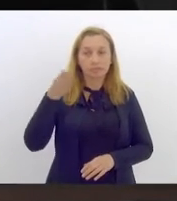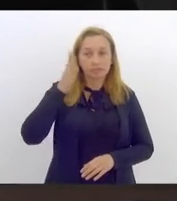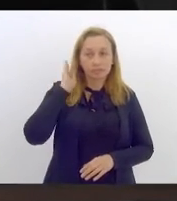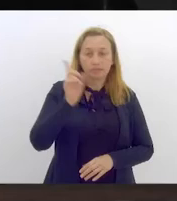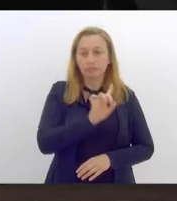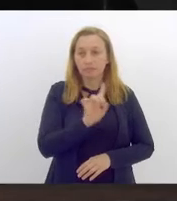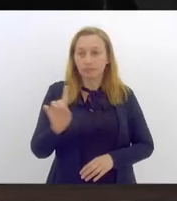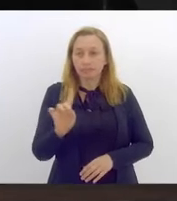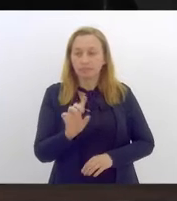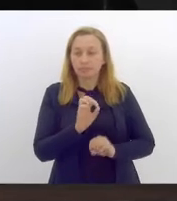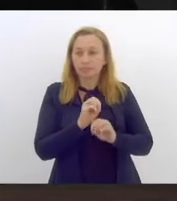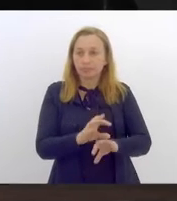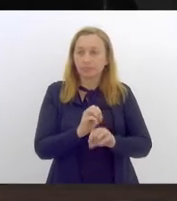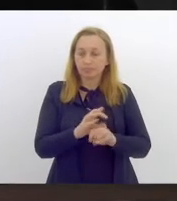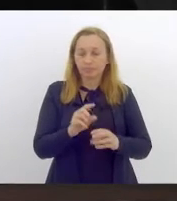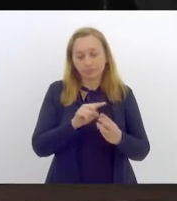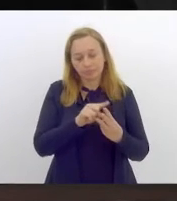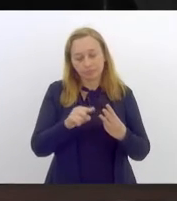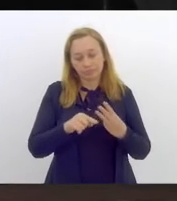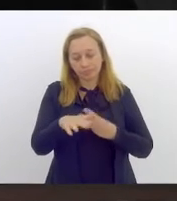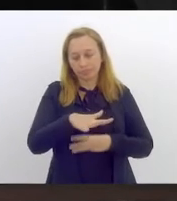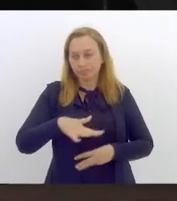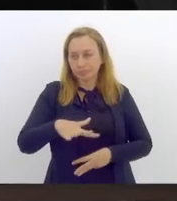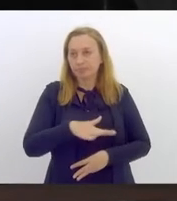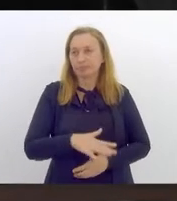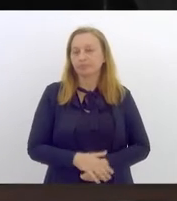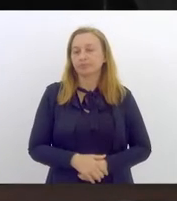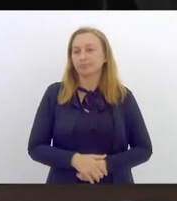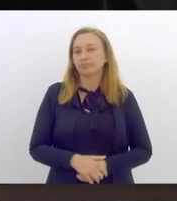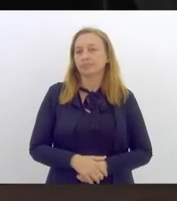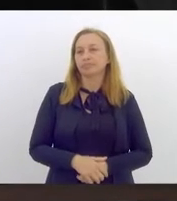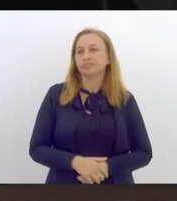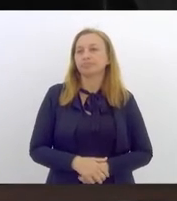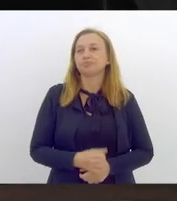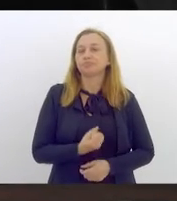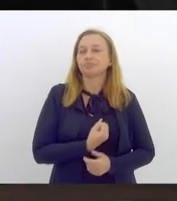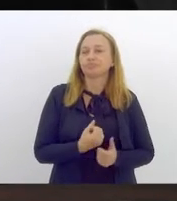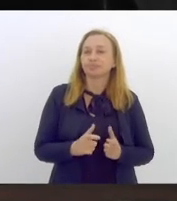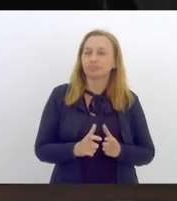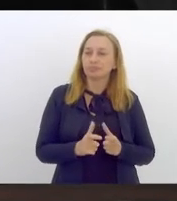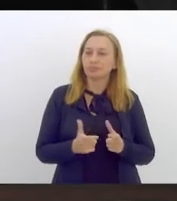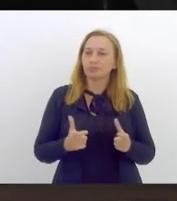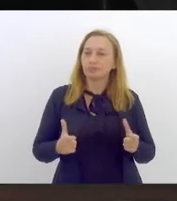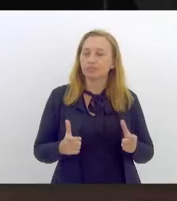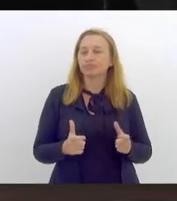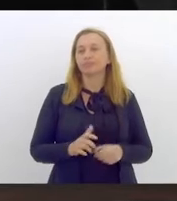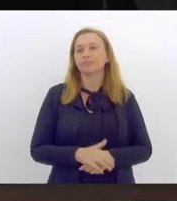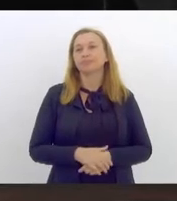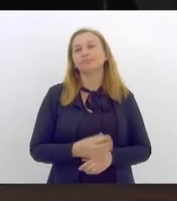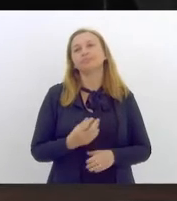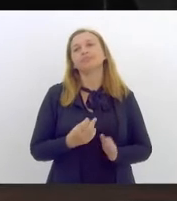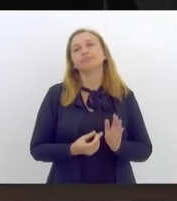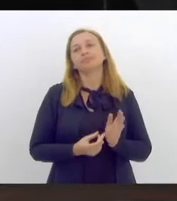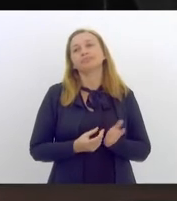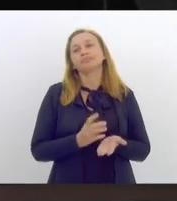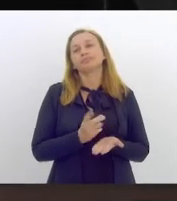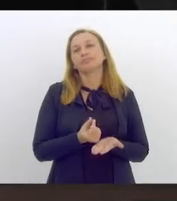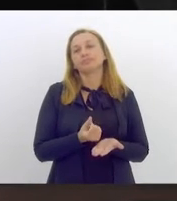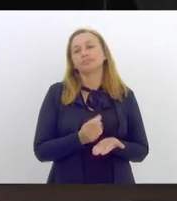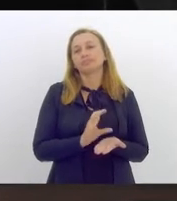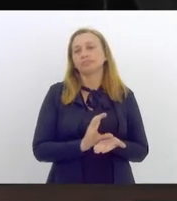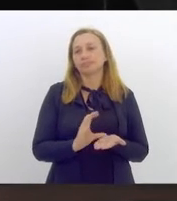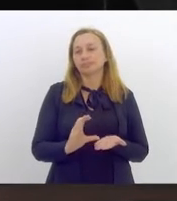Então, ainda que essas três áreas tenham tido aumento, né, na rubrica orçamentária, eu